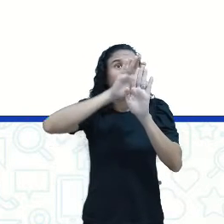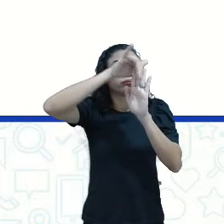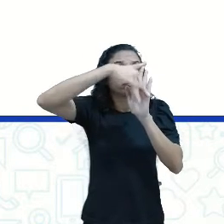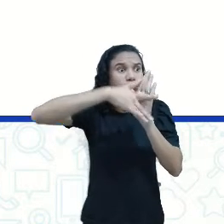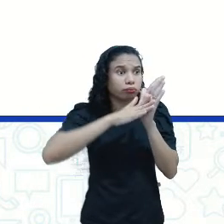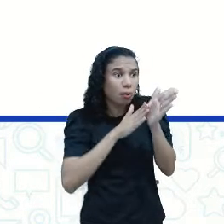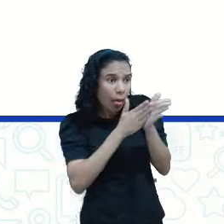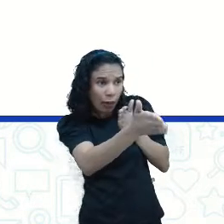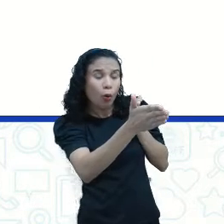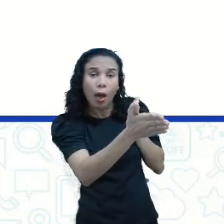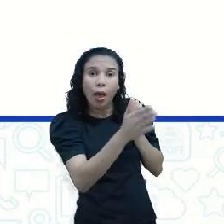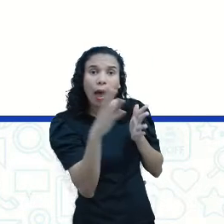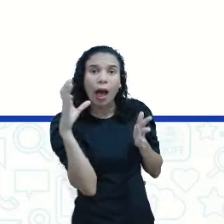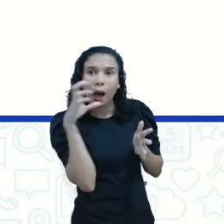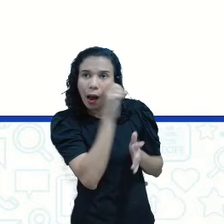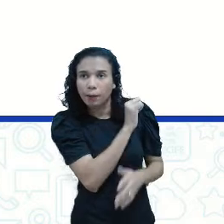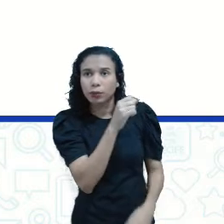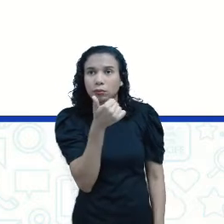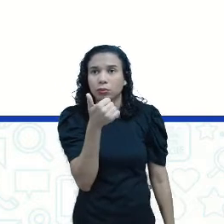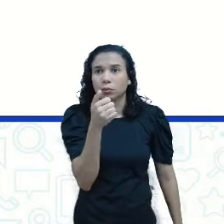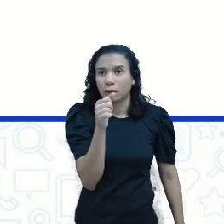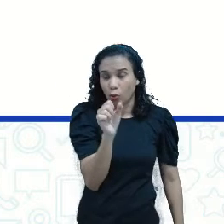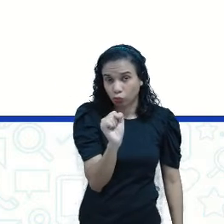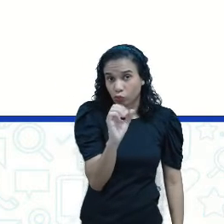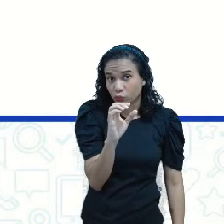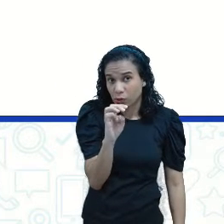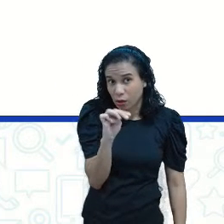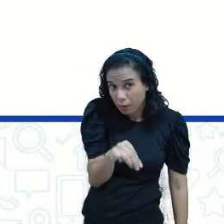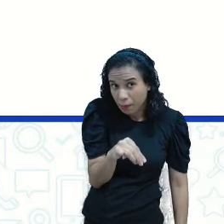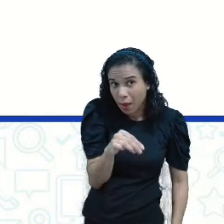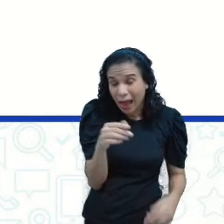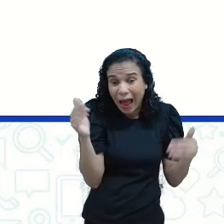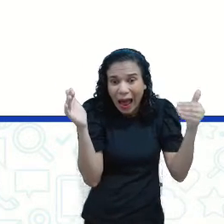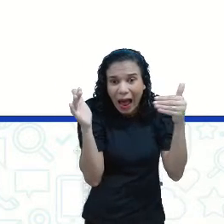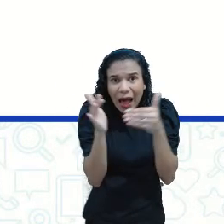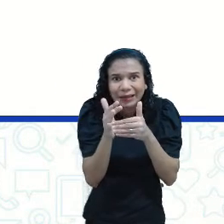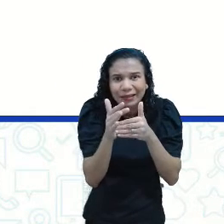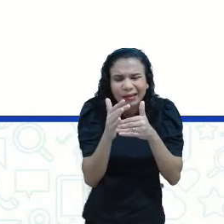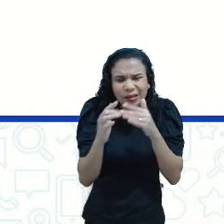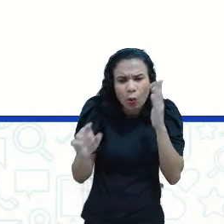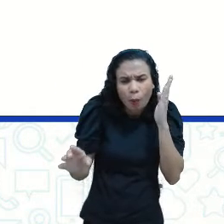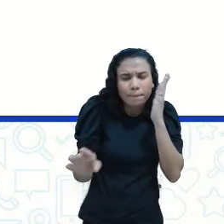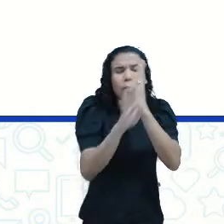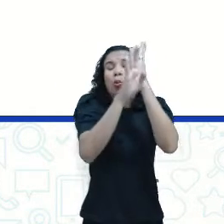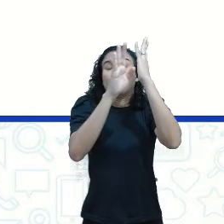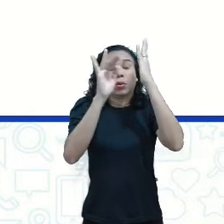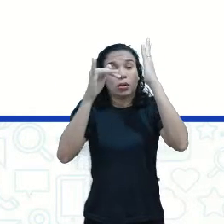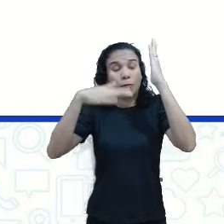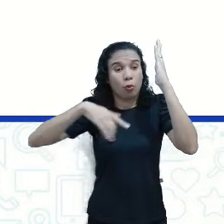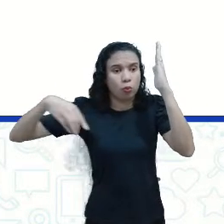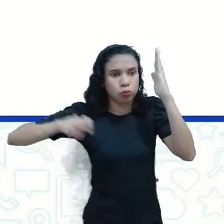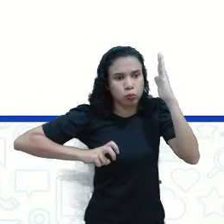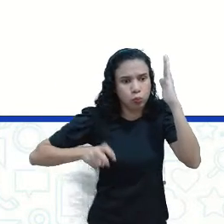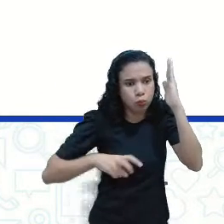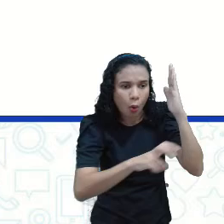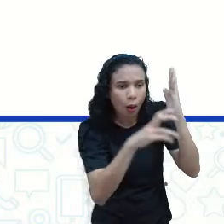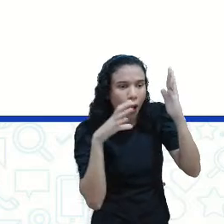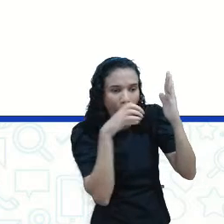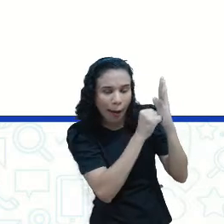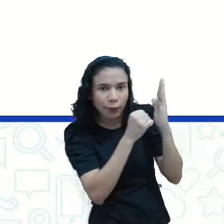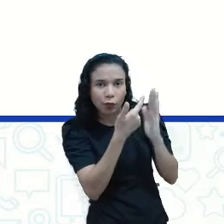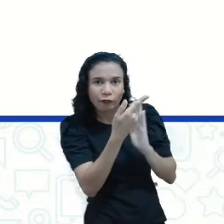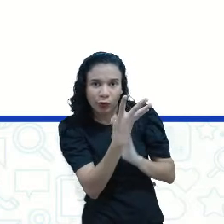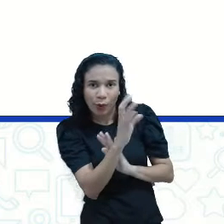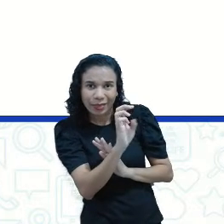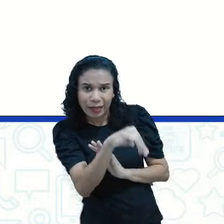correu em linha reta por 18 centímetros, até bater na moldura. Depois correu mais 24 centímetros em